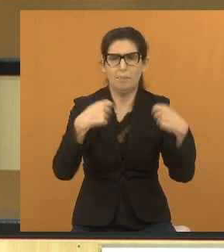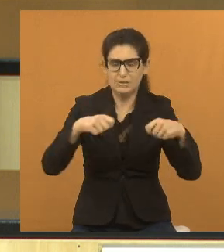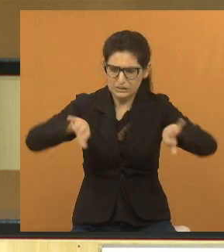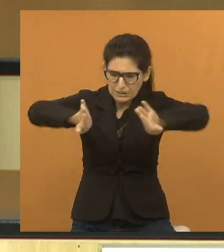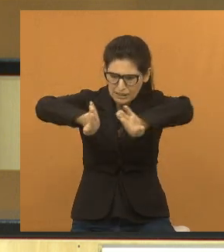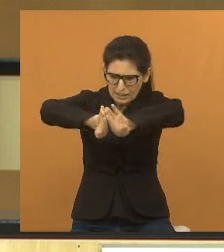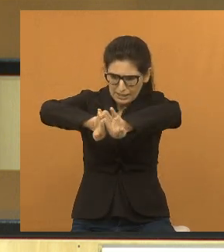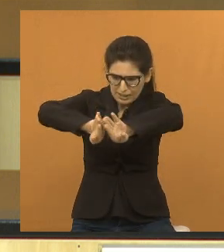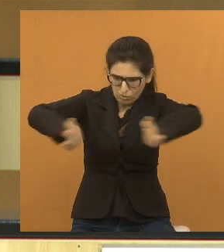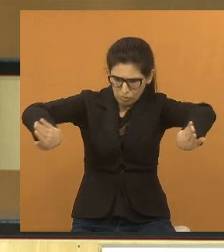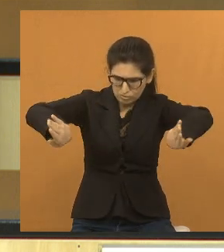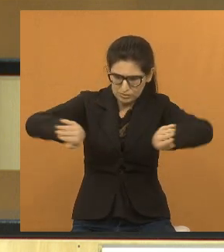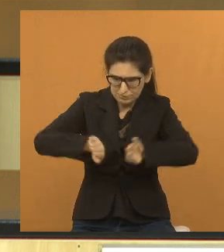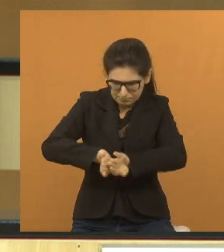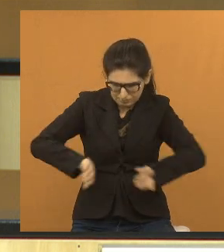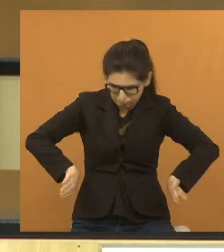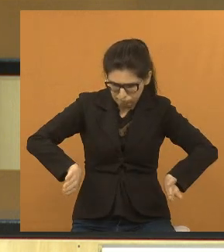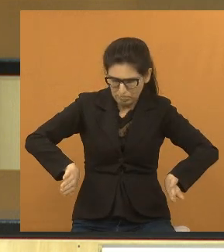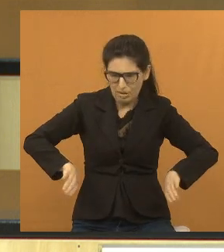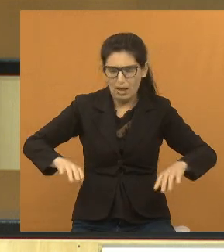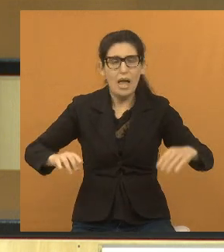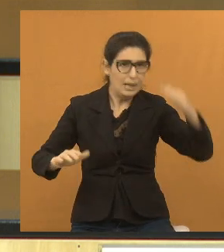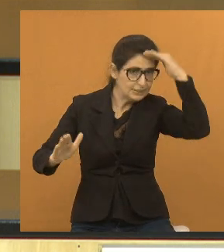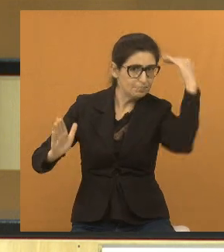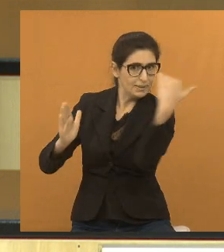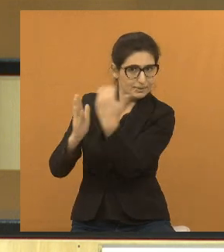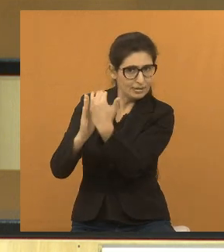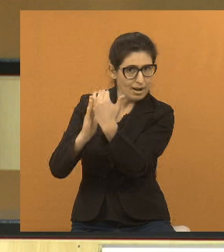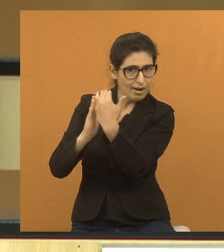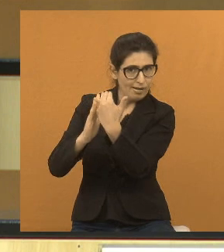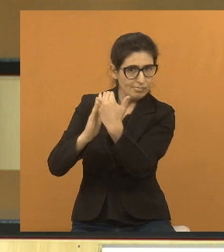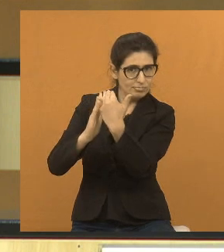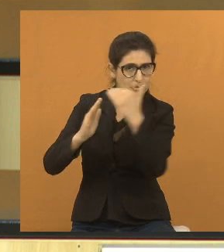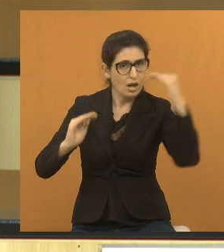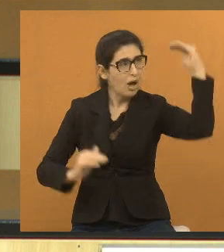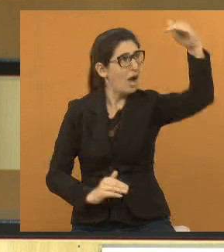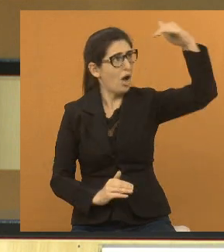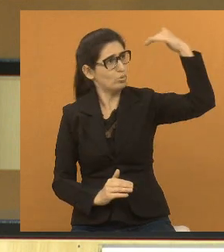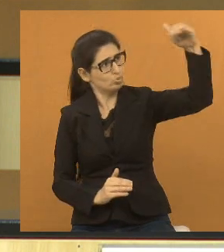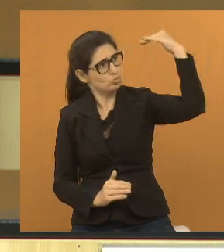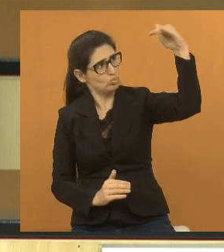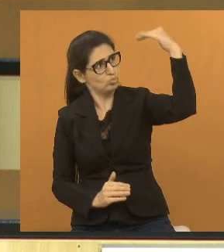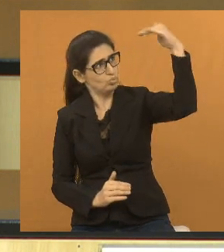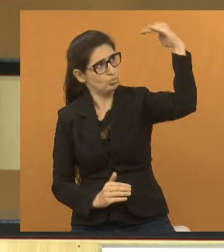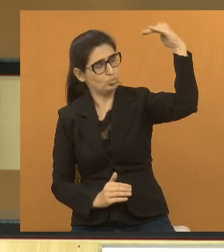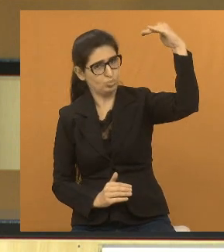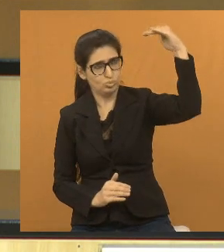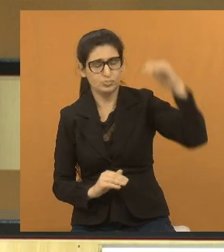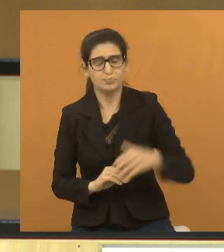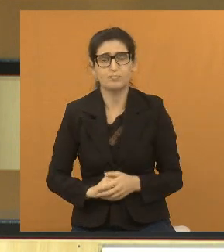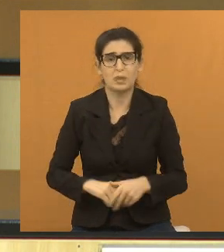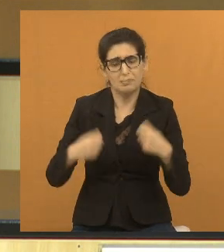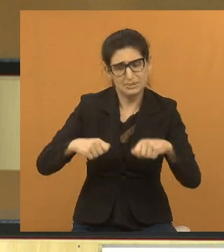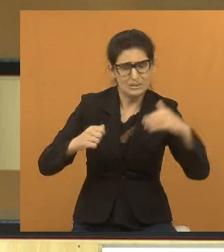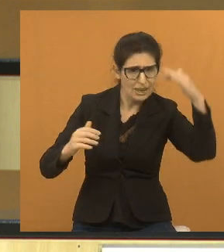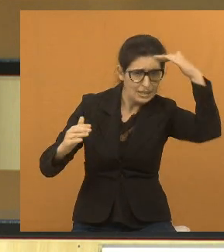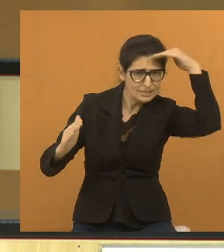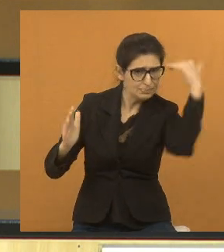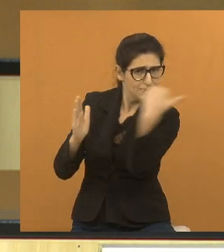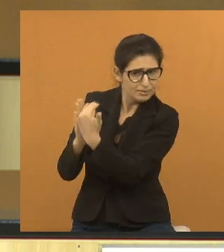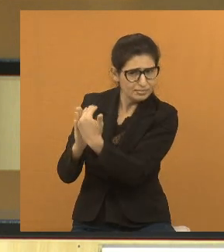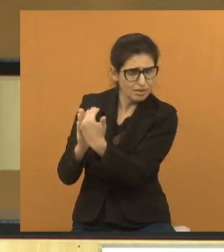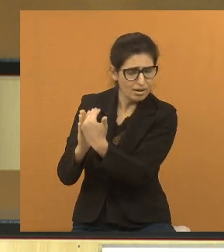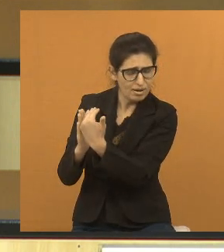atender a altura máxima, etc. Só que a restrição, ela pede alguns itens que